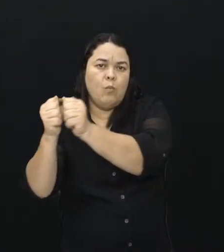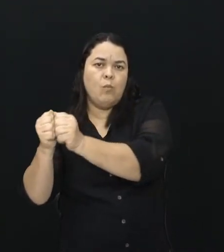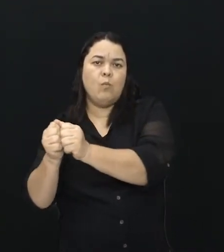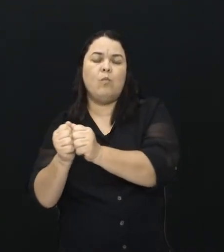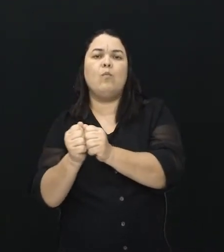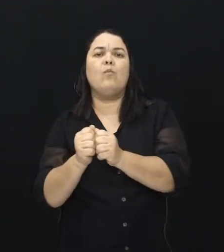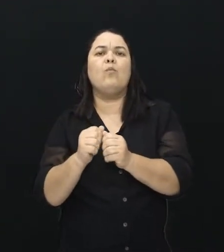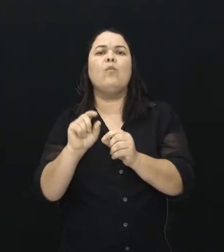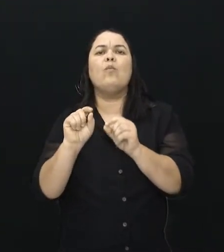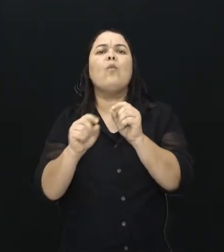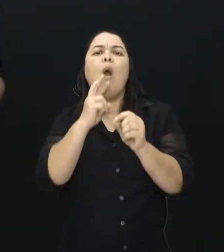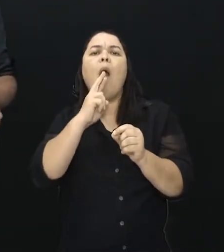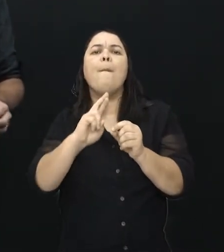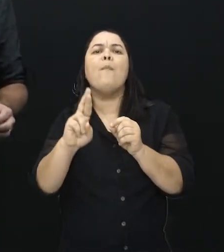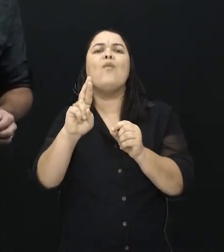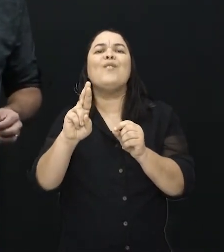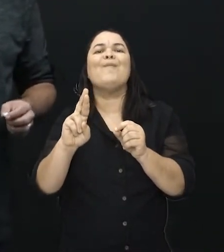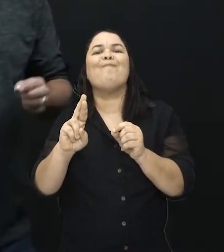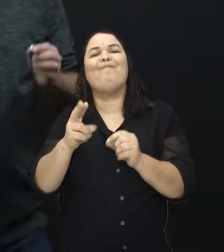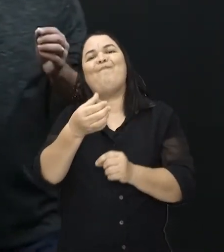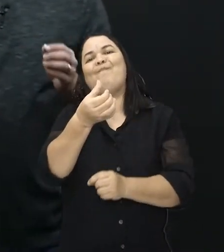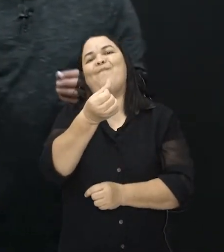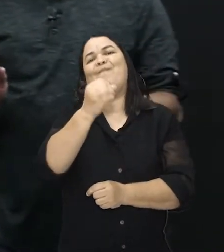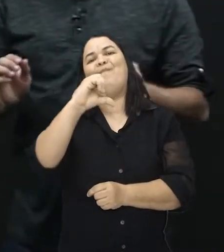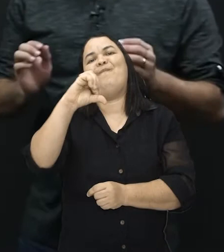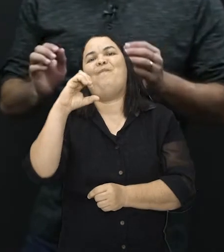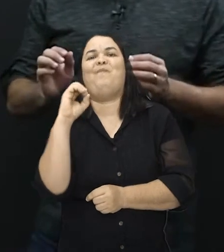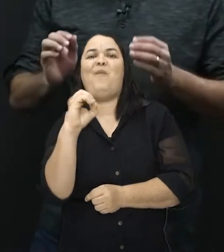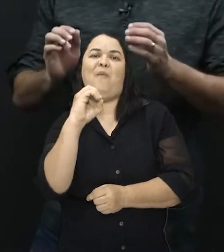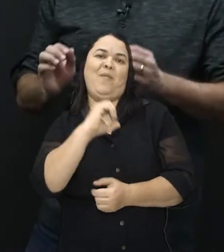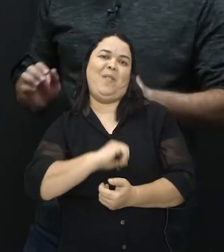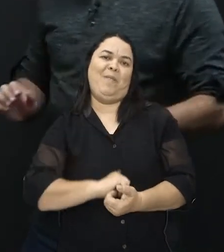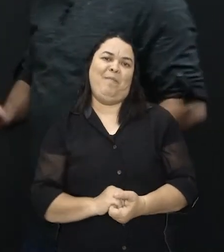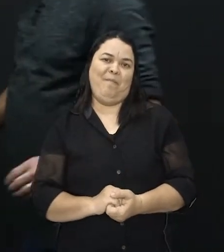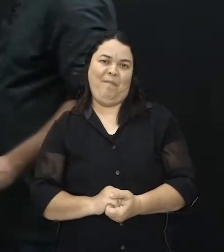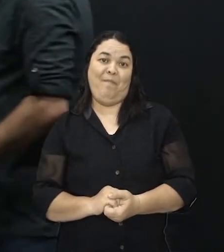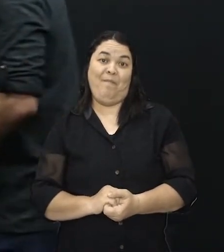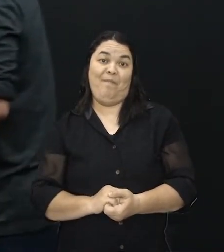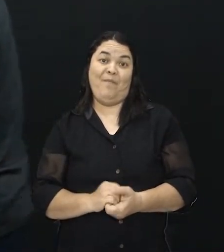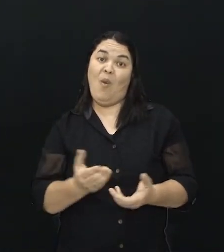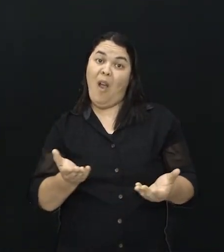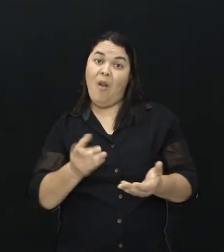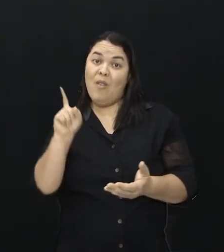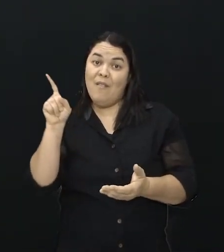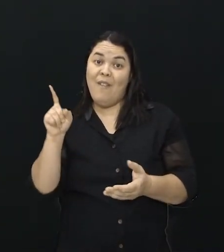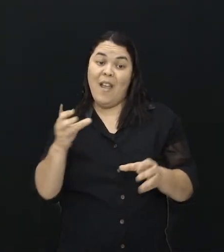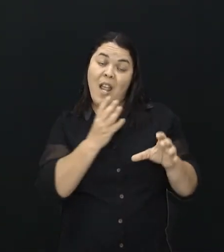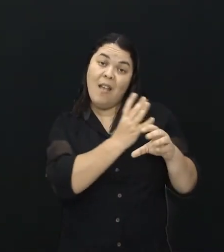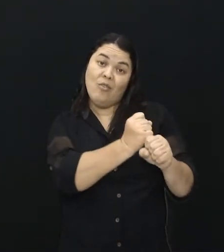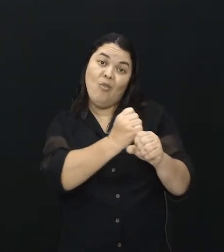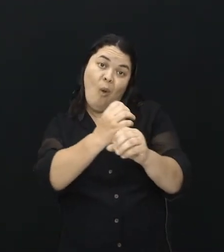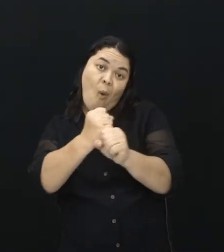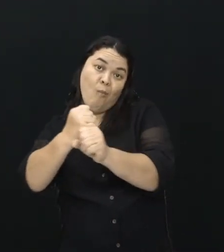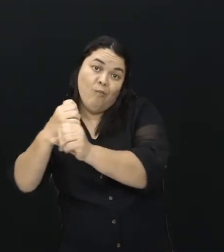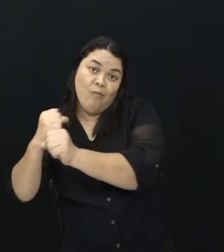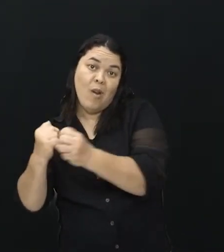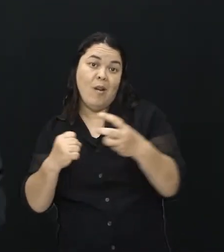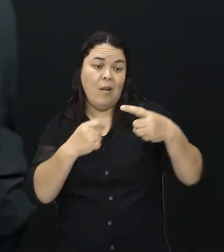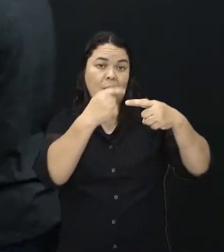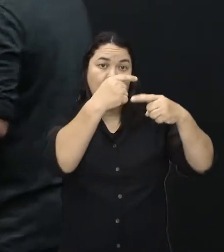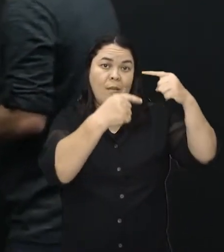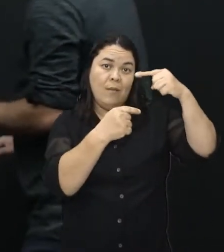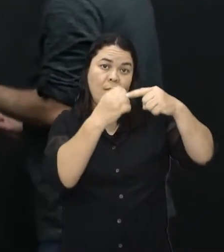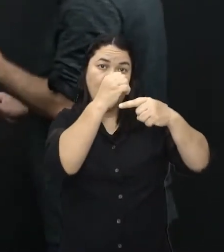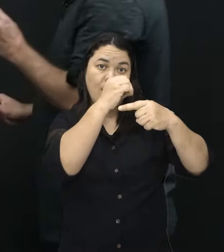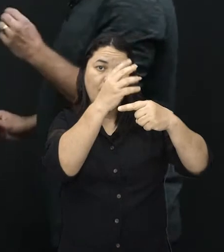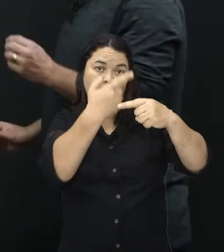só, ele vai dar 690. Então, é isso que eu vou fazer agora. Eu vou somar essas três frações.